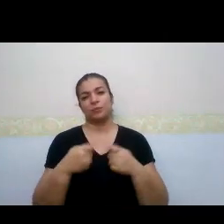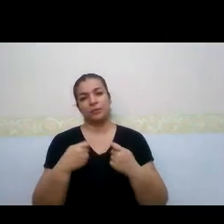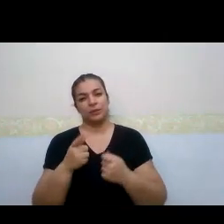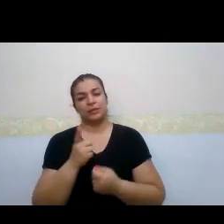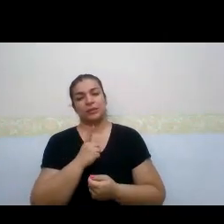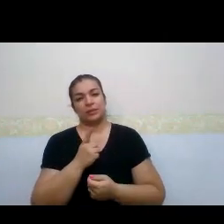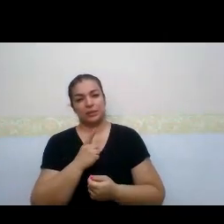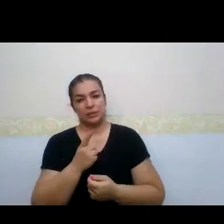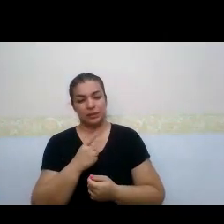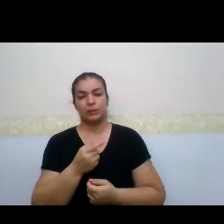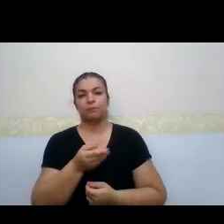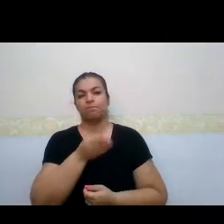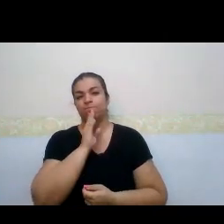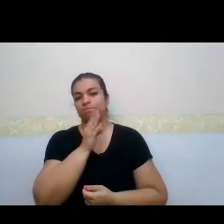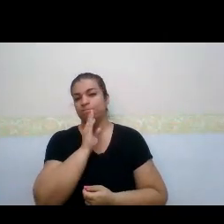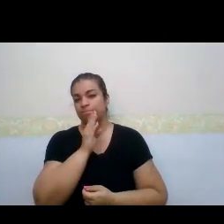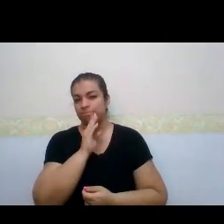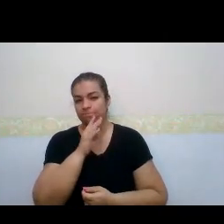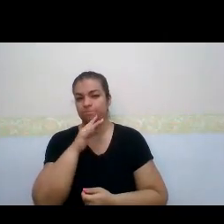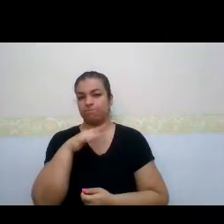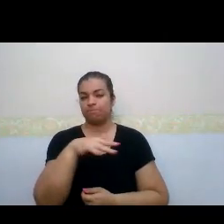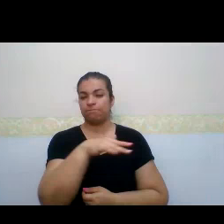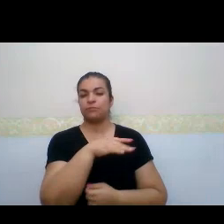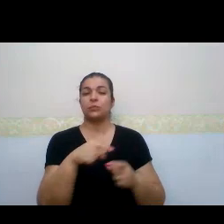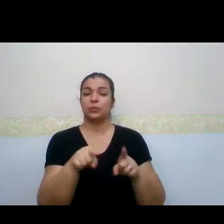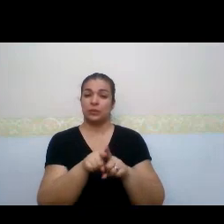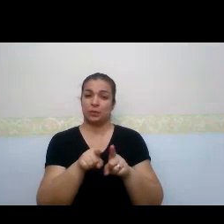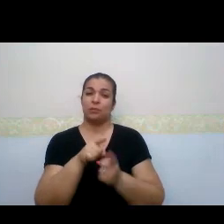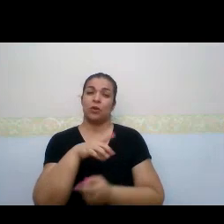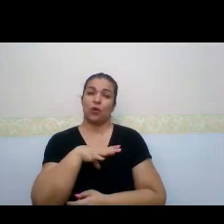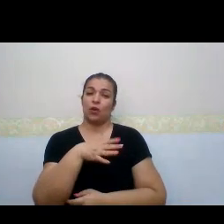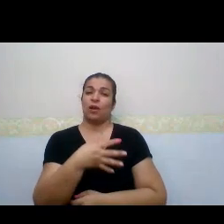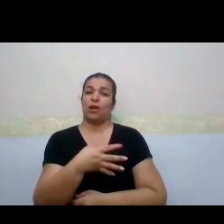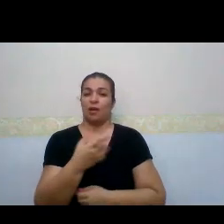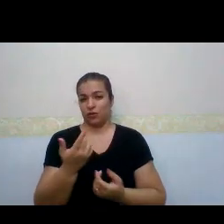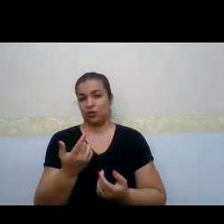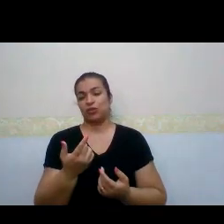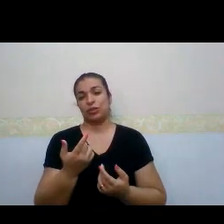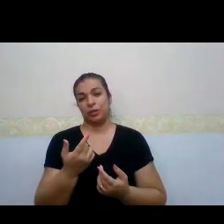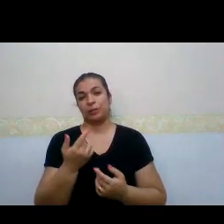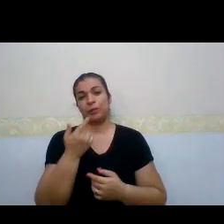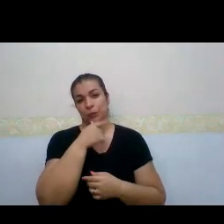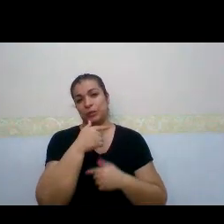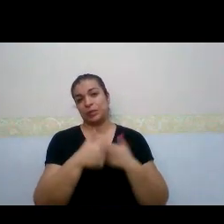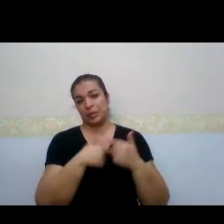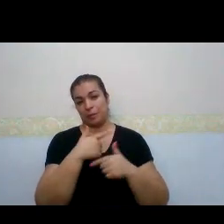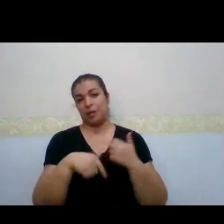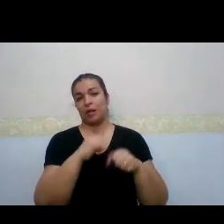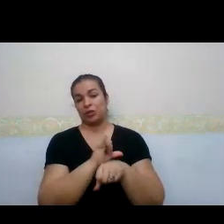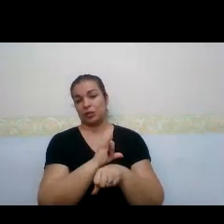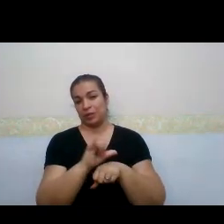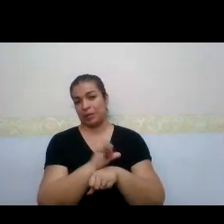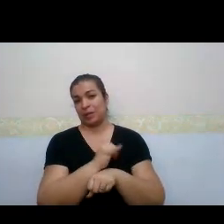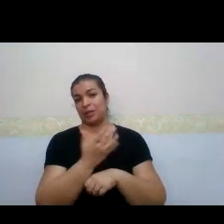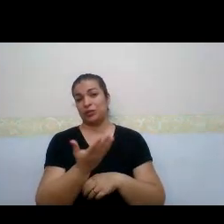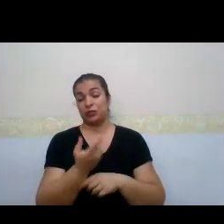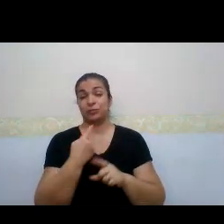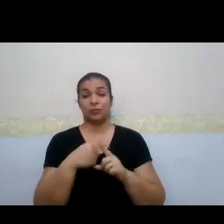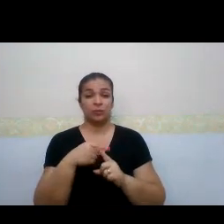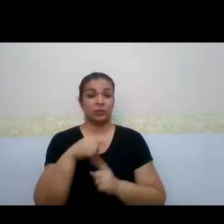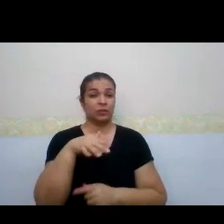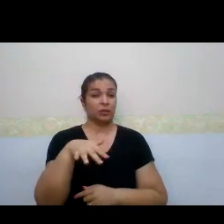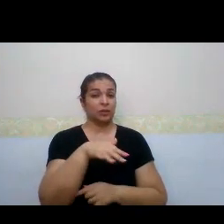muito domínio de classe e muita coragem também para trabalhar dessa forma, né? Porque dentro do espaço